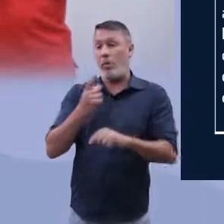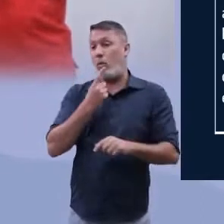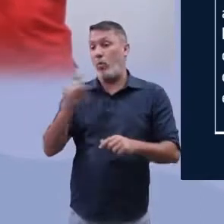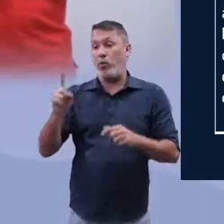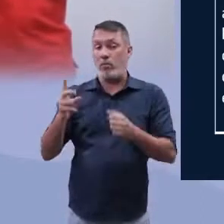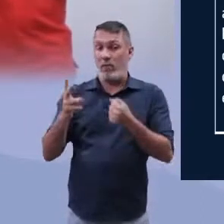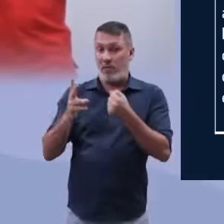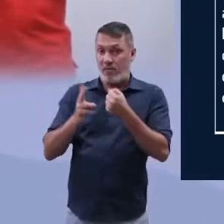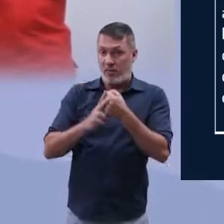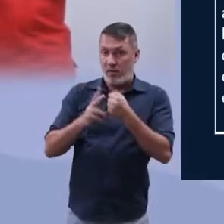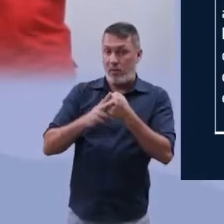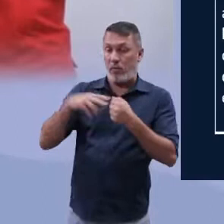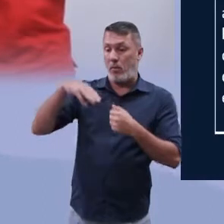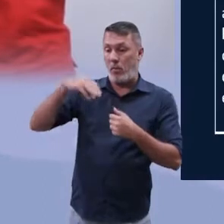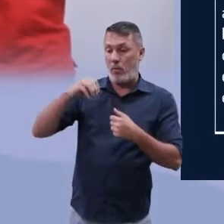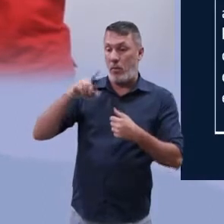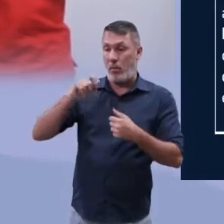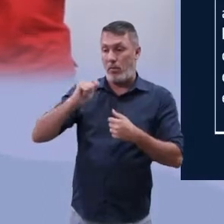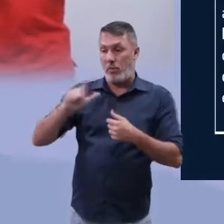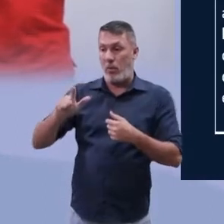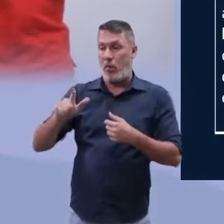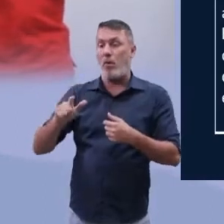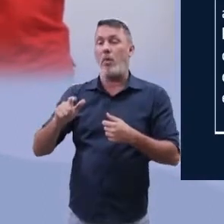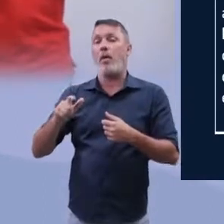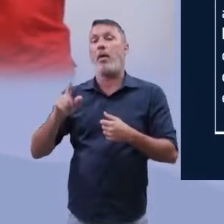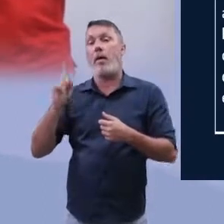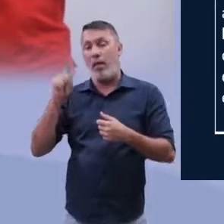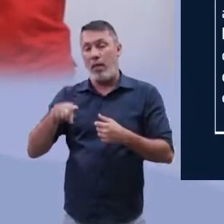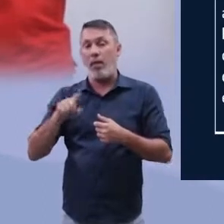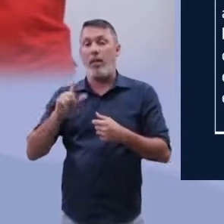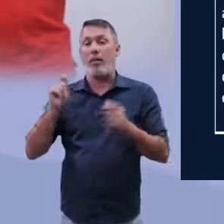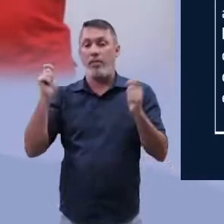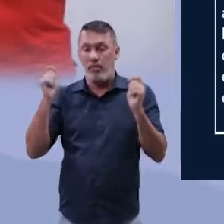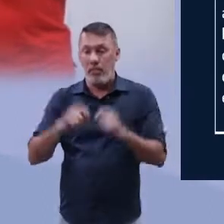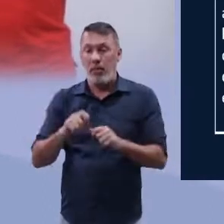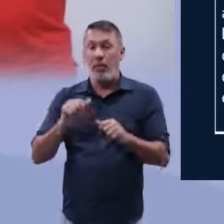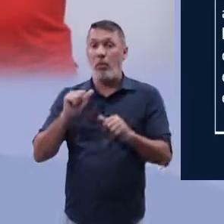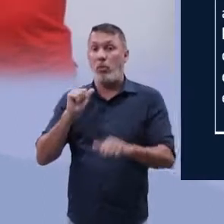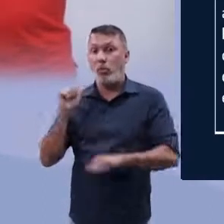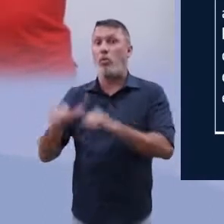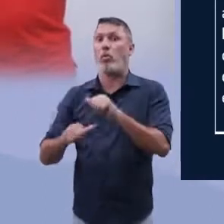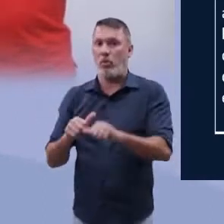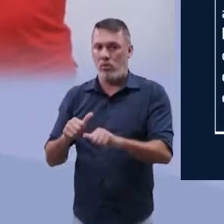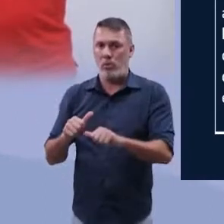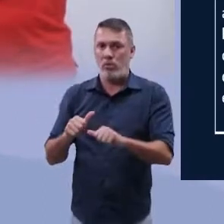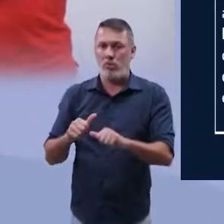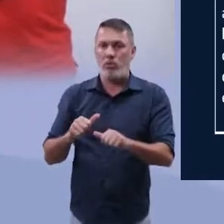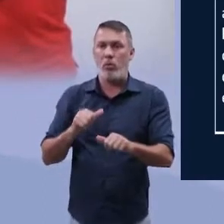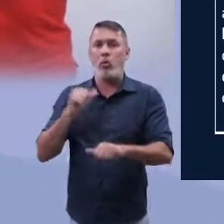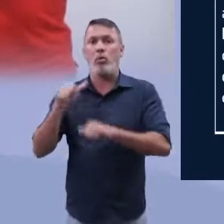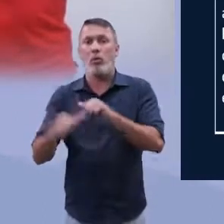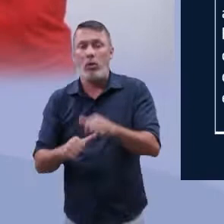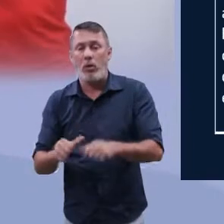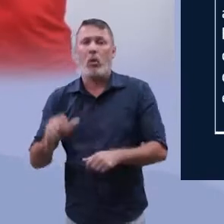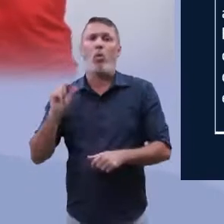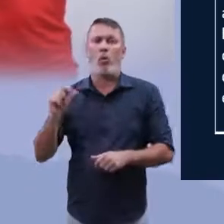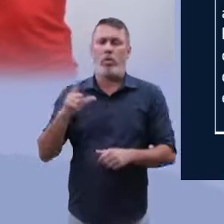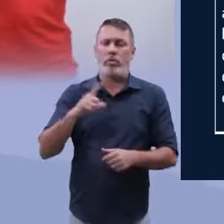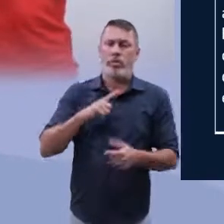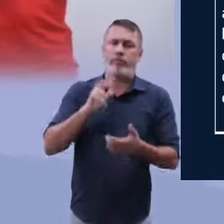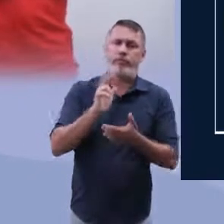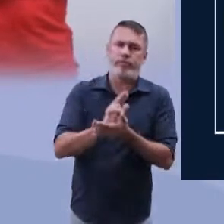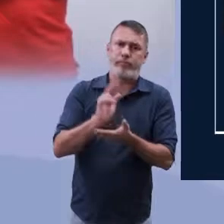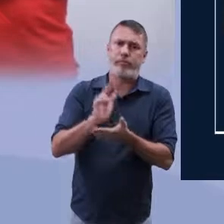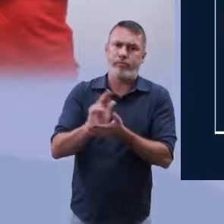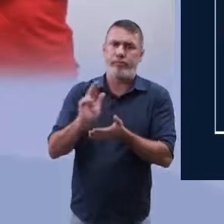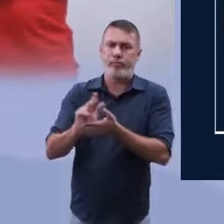o verbo modal couldn't pode ser trocado, não é? Por qual? Tem